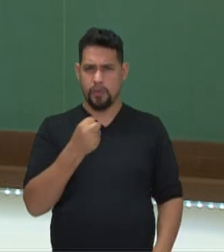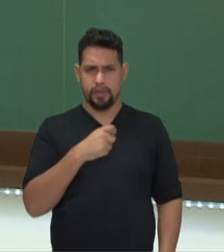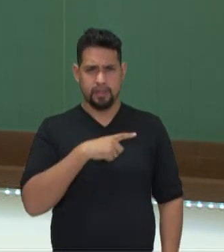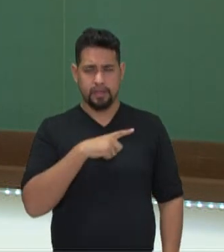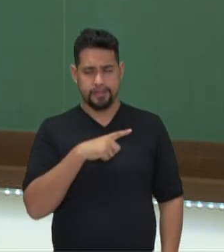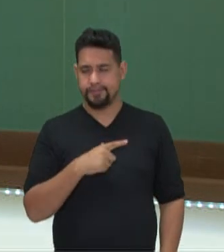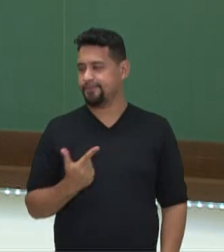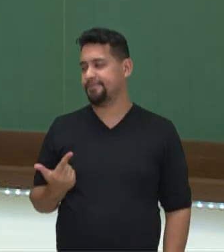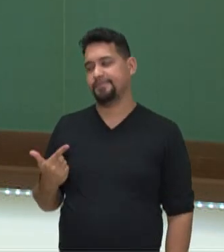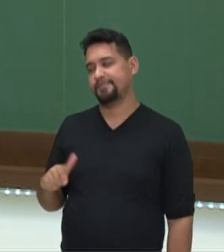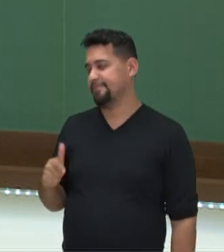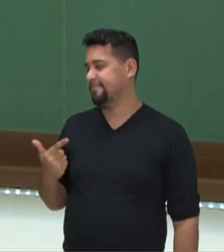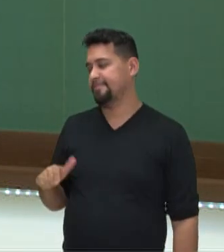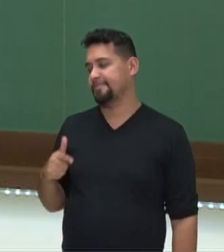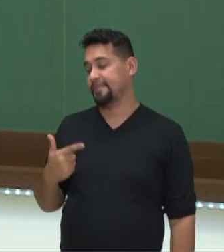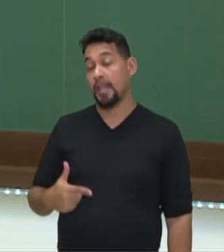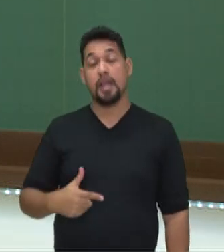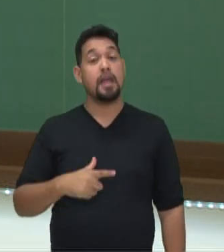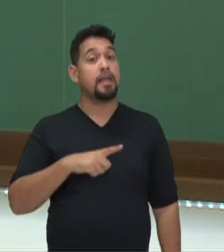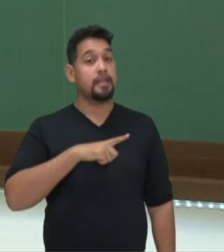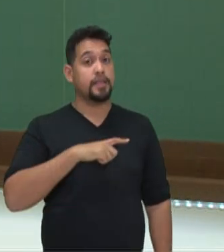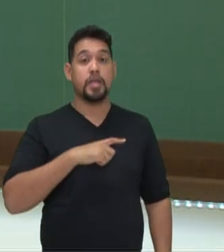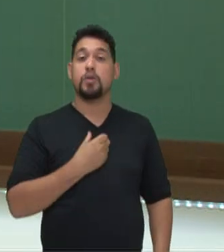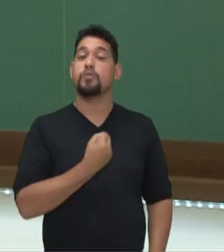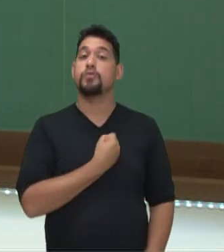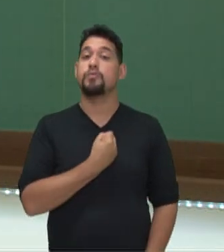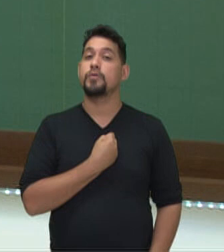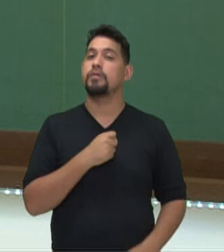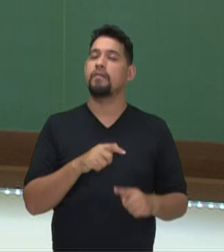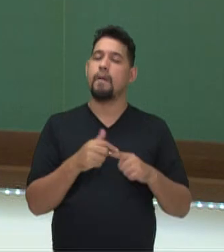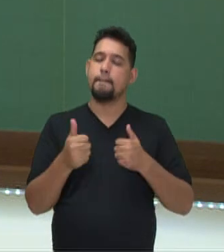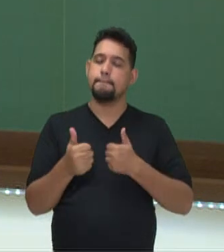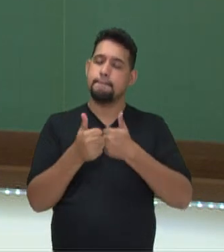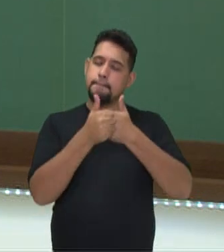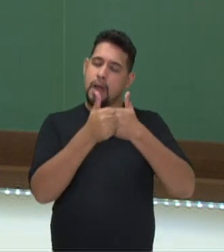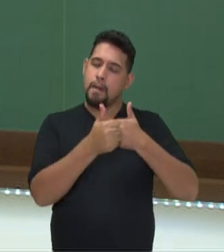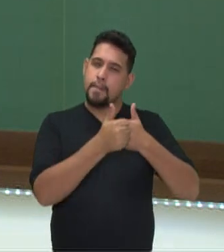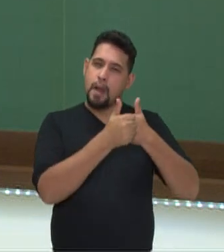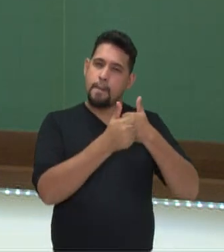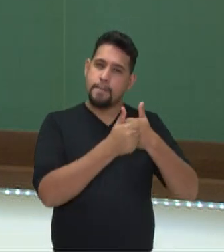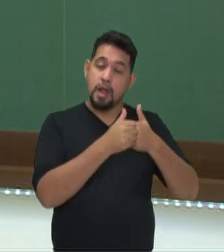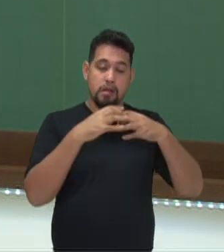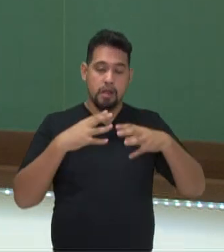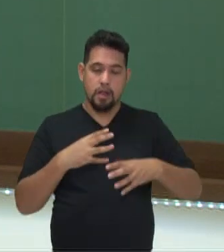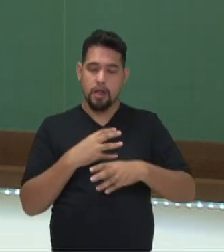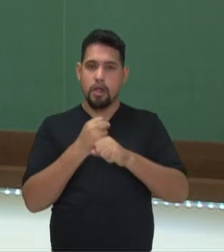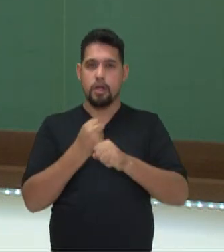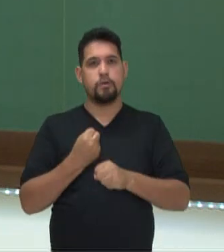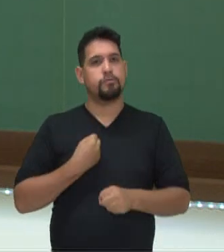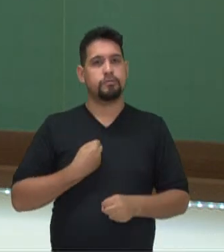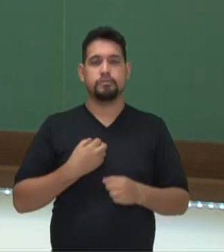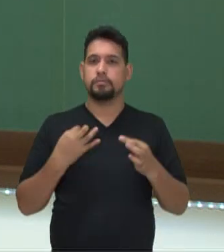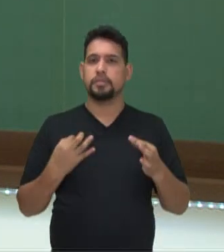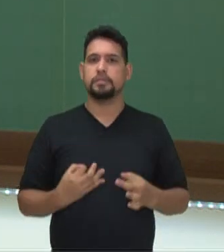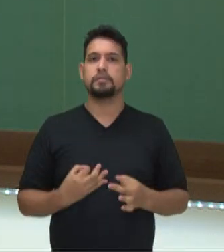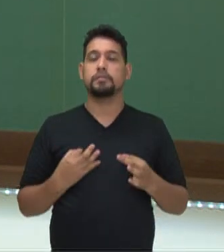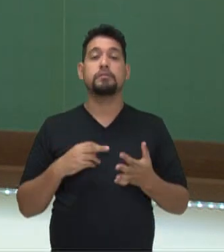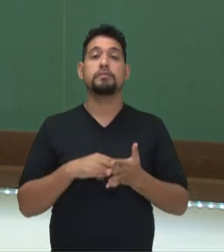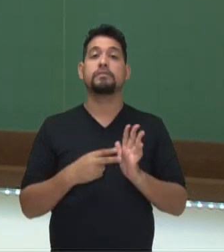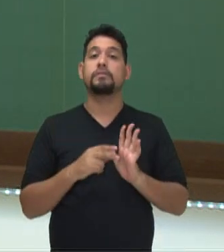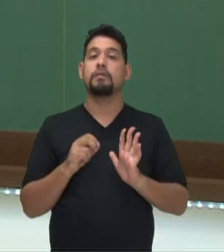Não. Existem números que vão se aproximar, né? Que multiplicado por ele mesmo, eles vão